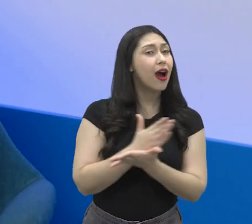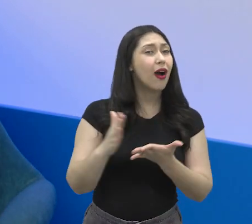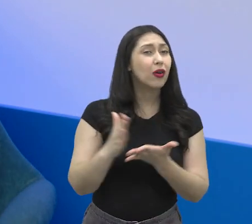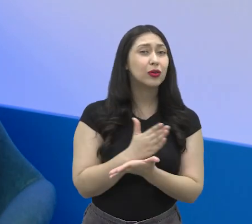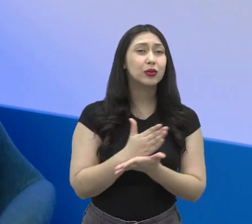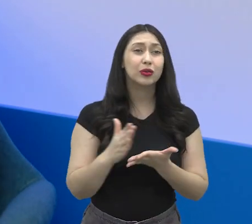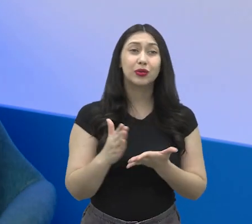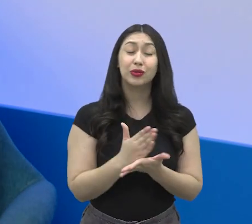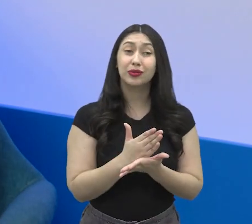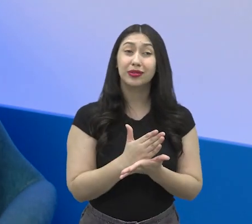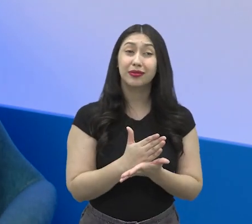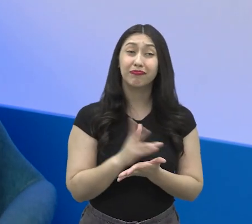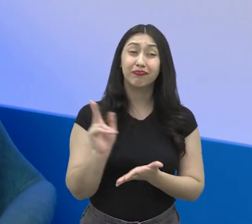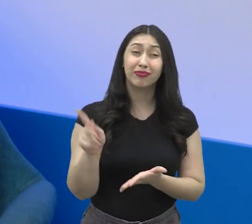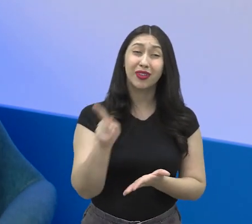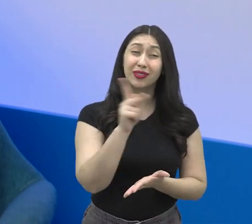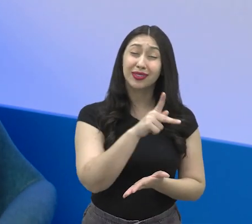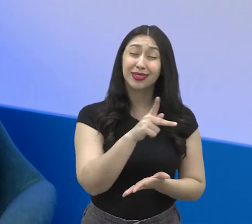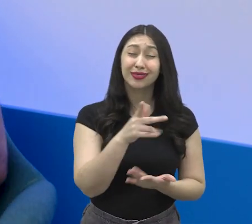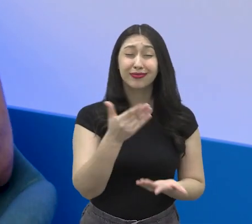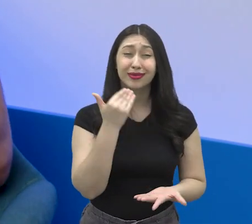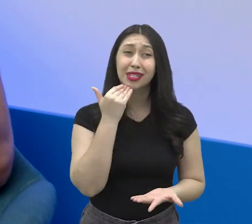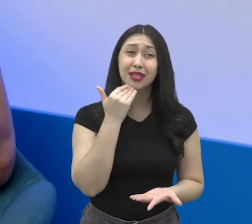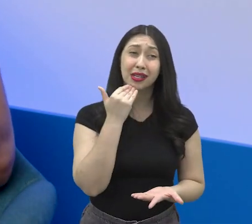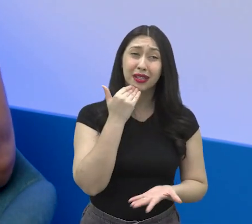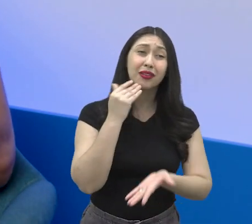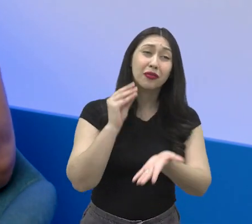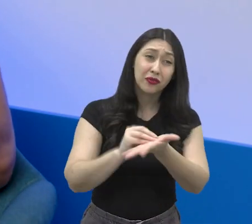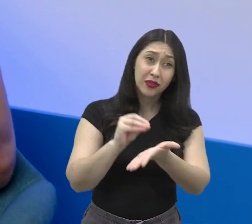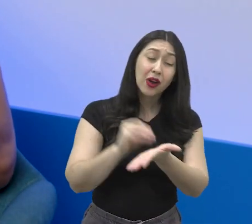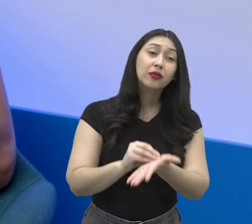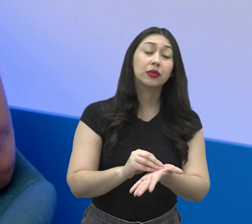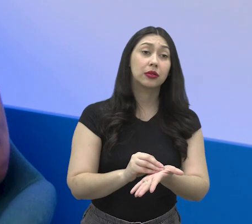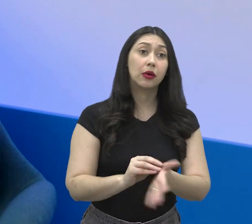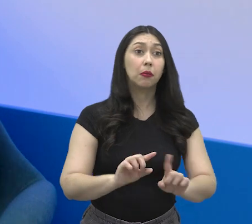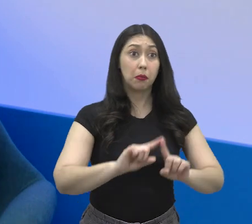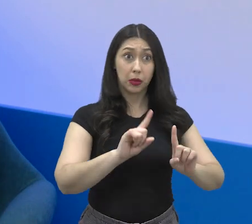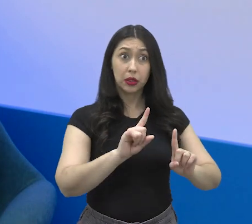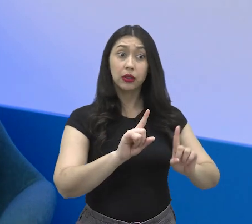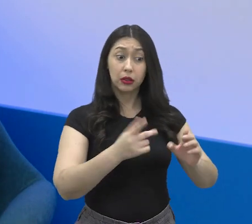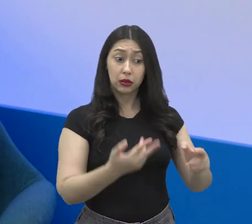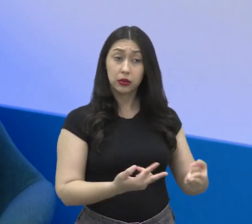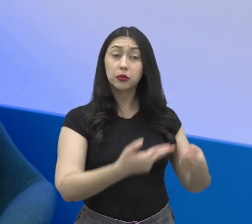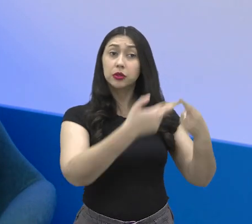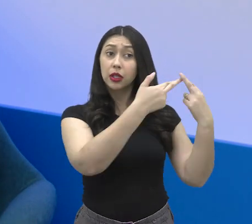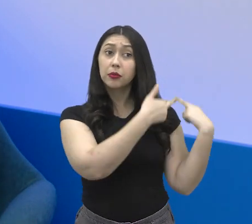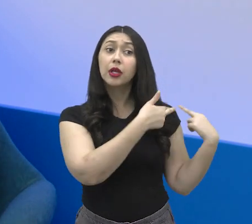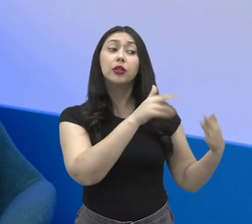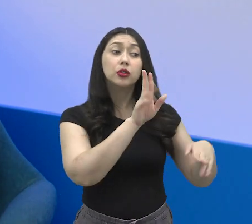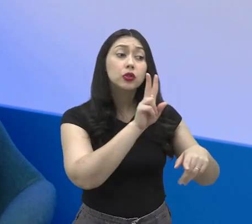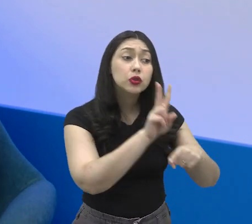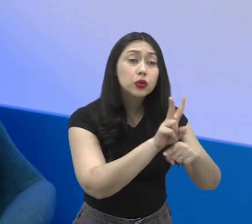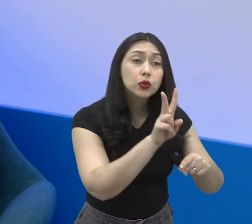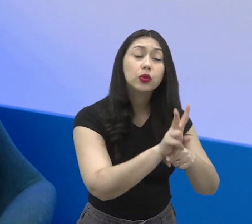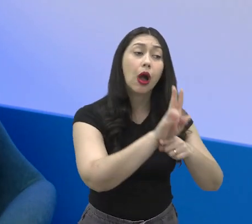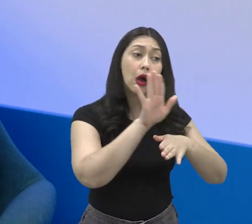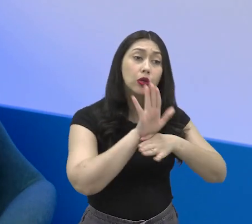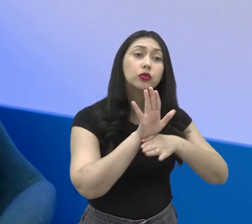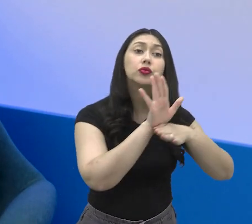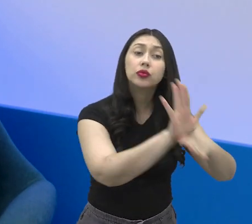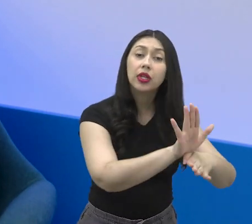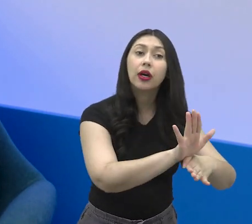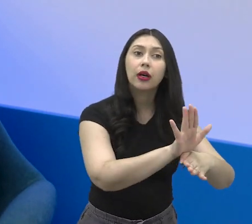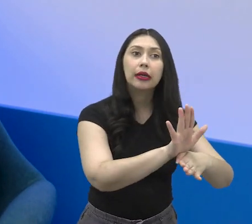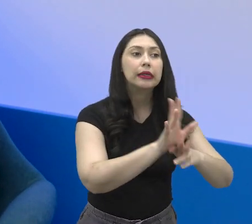professores que às vezes não atendem todas essas expectativas. Então é nossa responsabilidade cuidar da formação dessas crianças e fazer com que